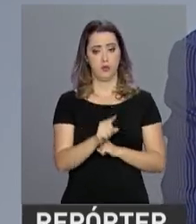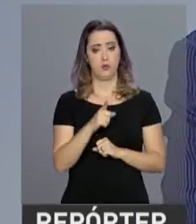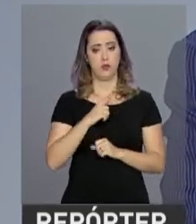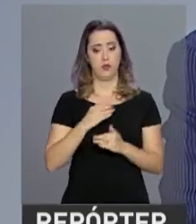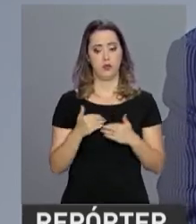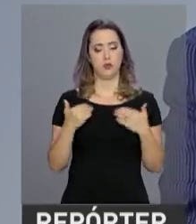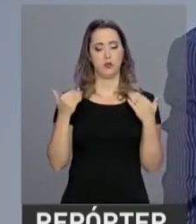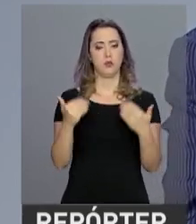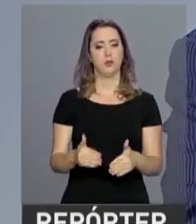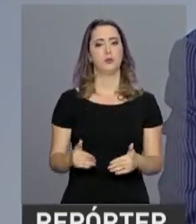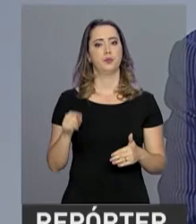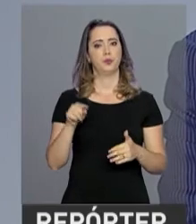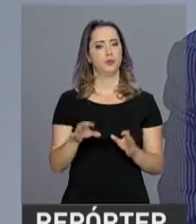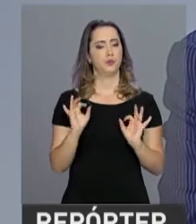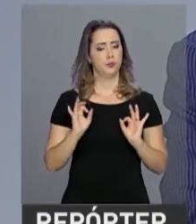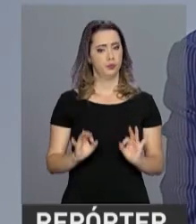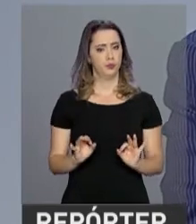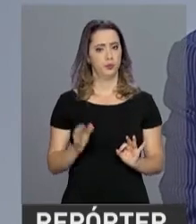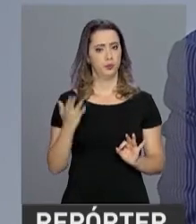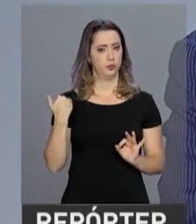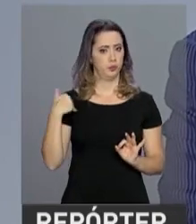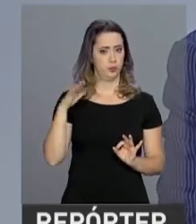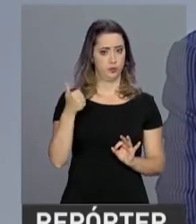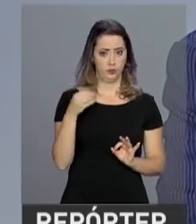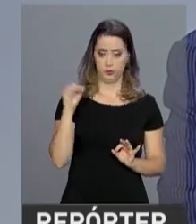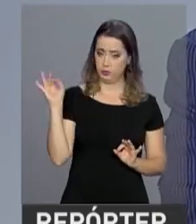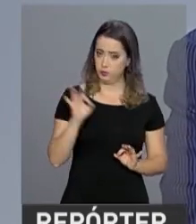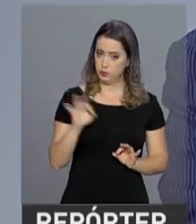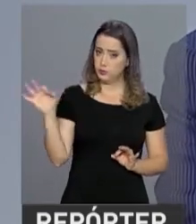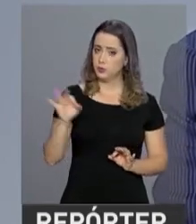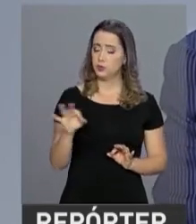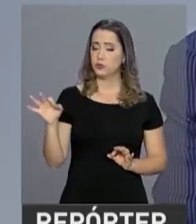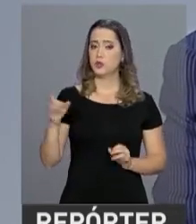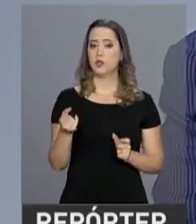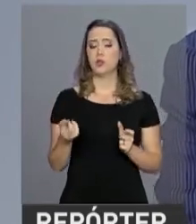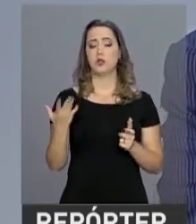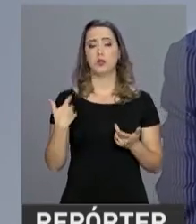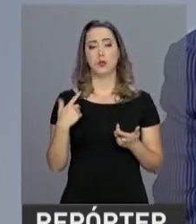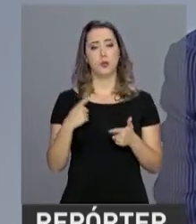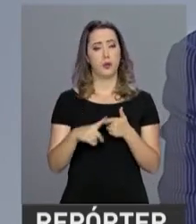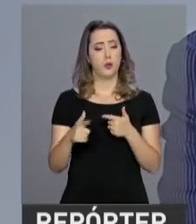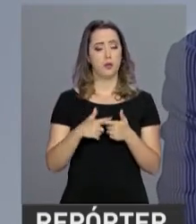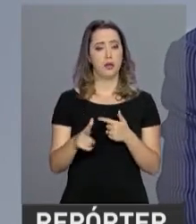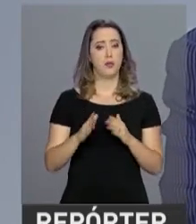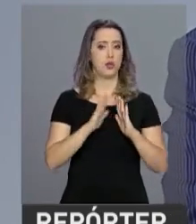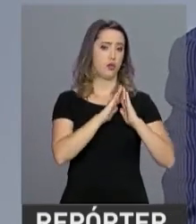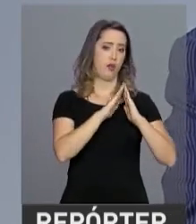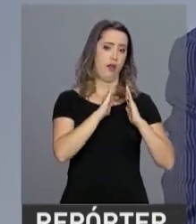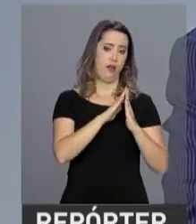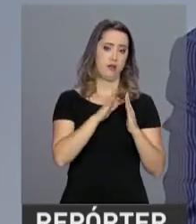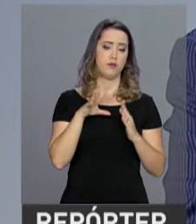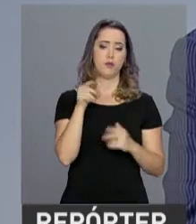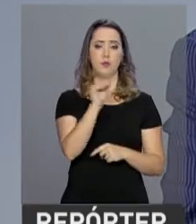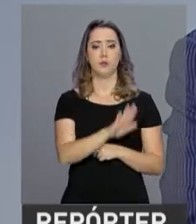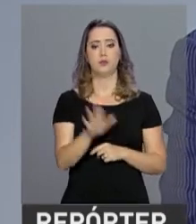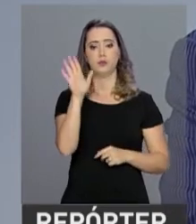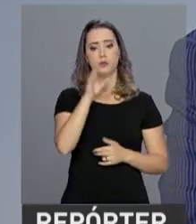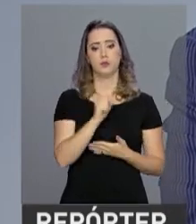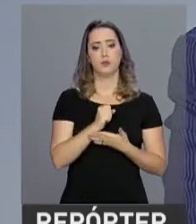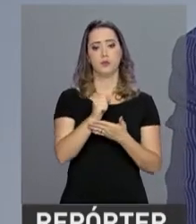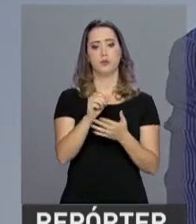enfrentando efetivamente mais de 10 por cento do déficit habitacional de todo o país com aquilo que está sendo